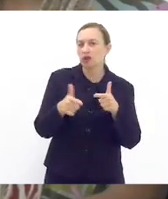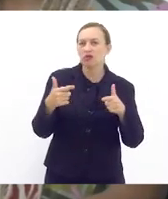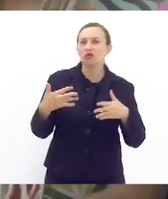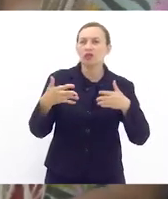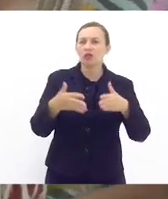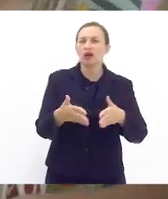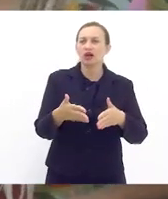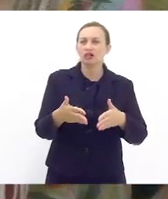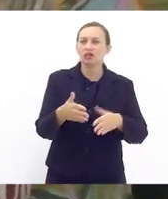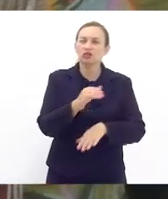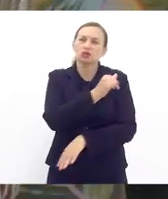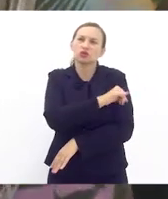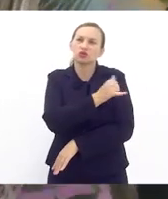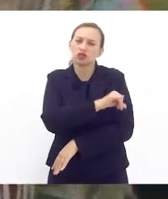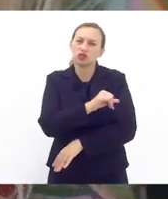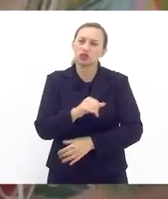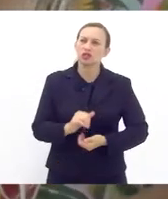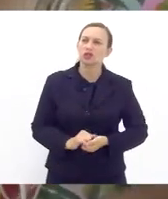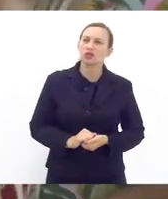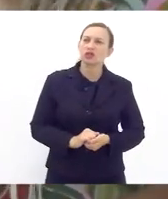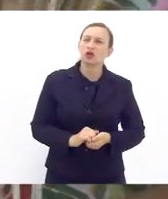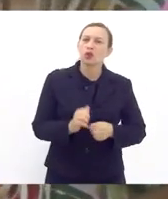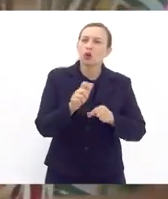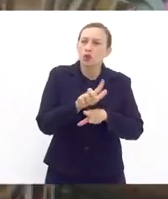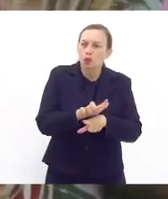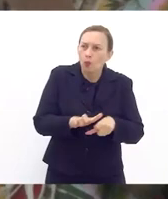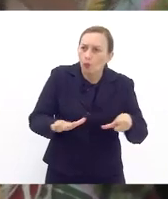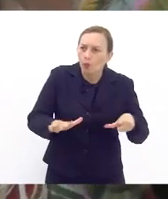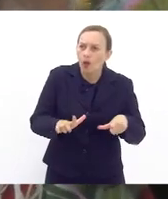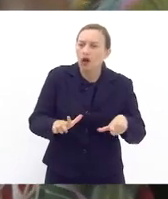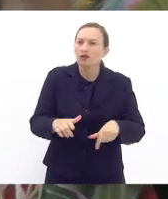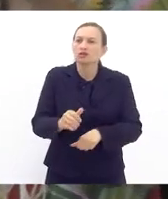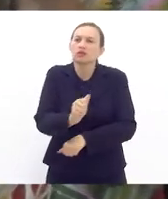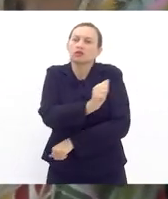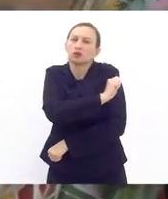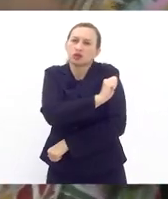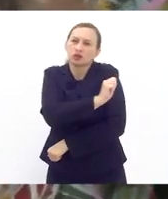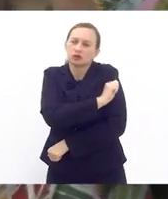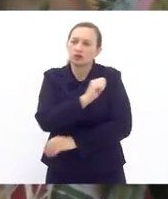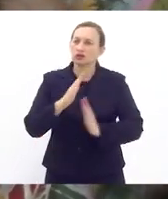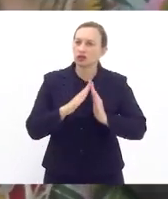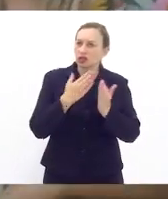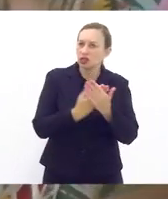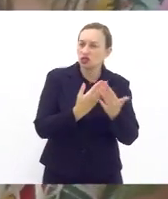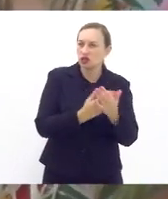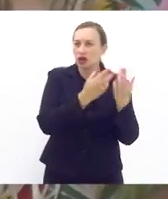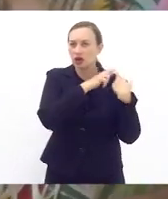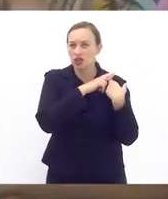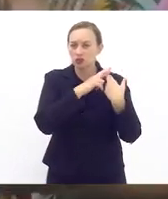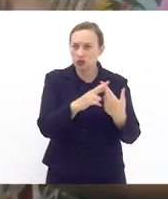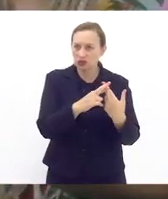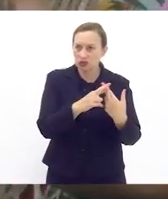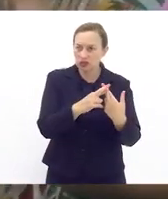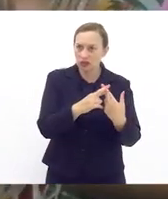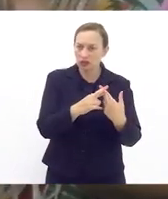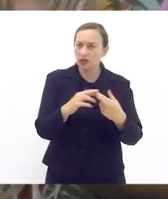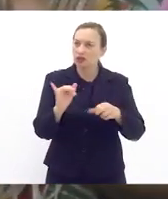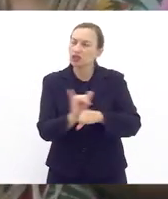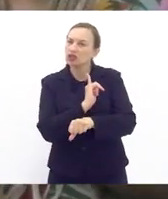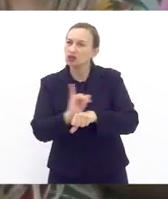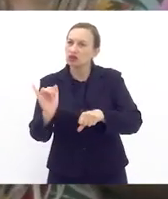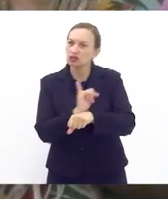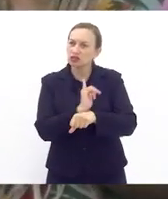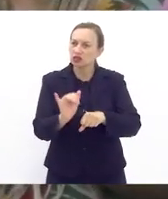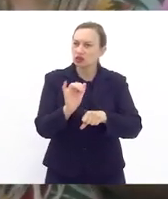da Educação no Rio de Janeiro que passam pela evasão escolar que é um tema fundamental a responsabilidade e a articulação dos